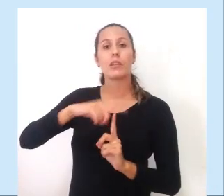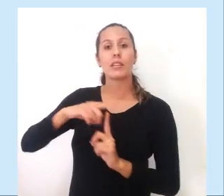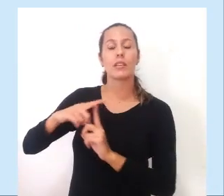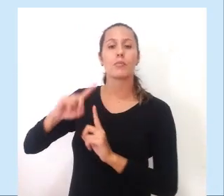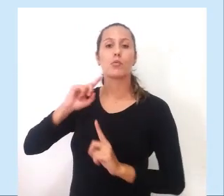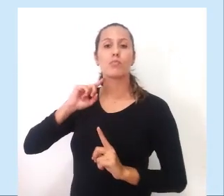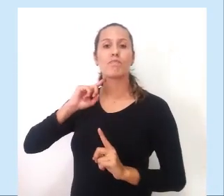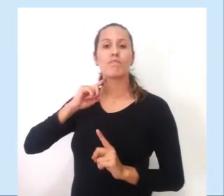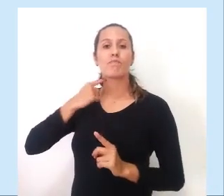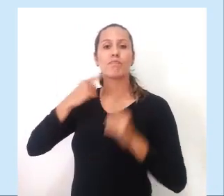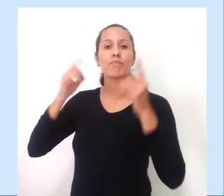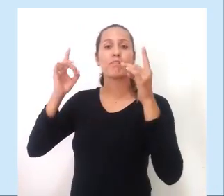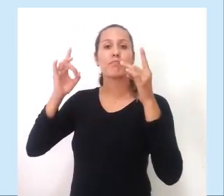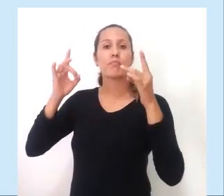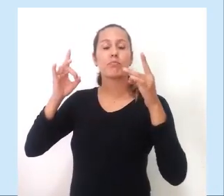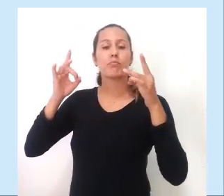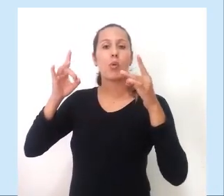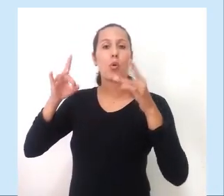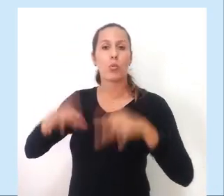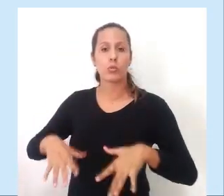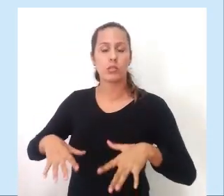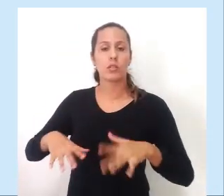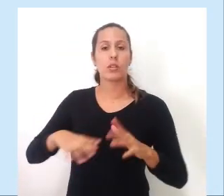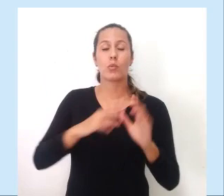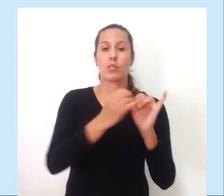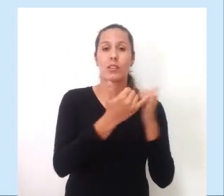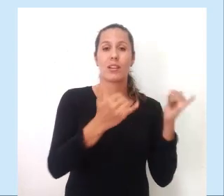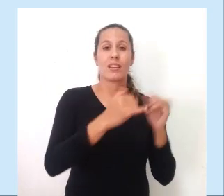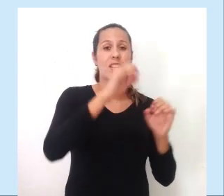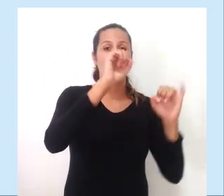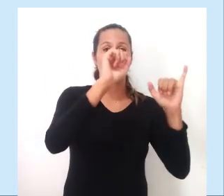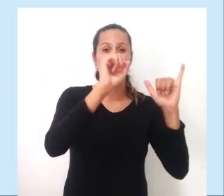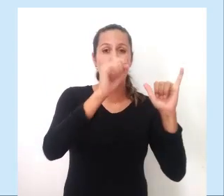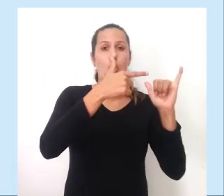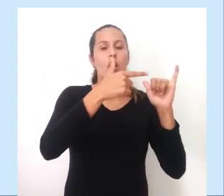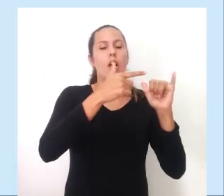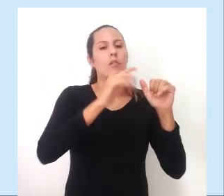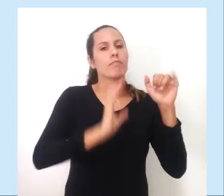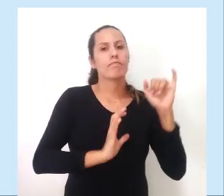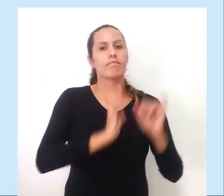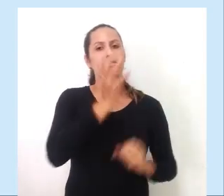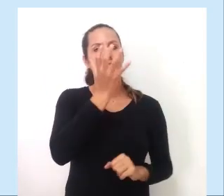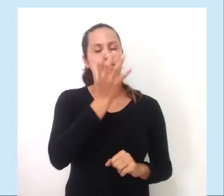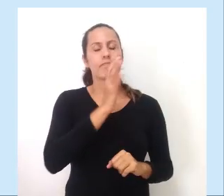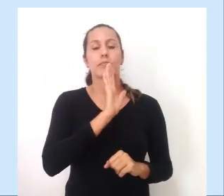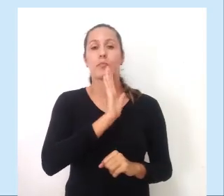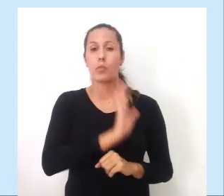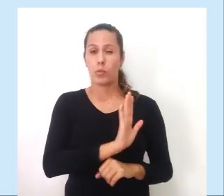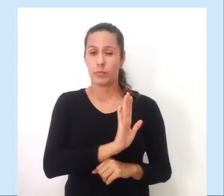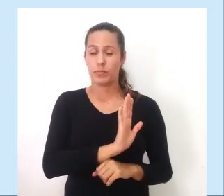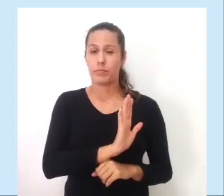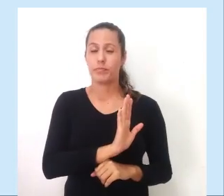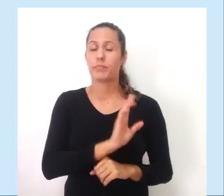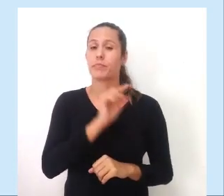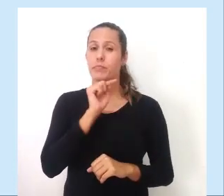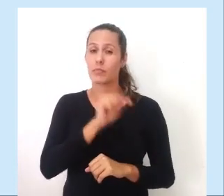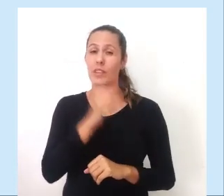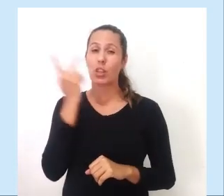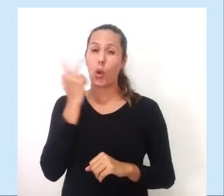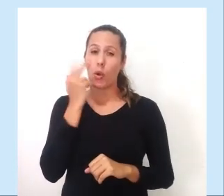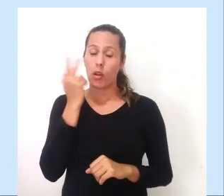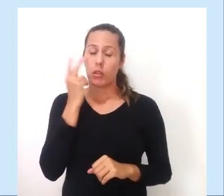país, ok? Vamos falar dos tipos de poluição que a energia solar pode